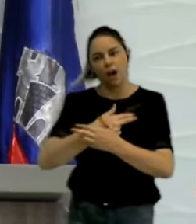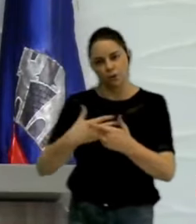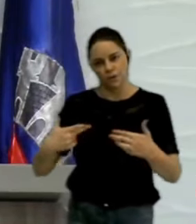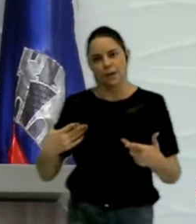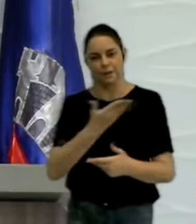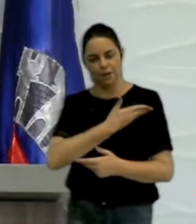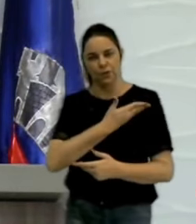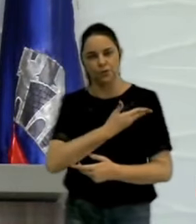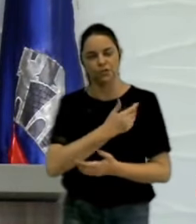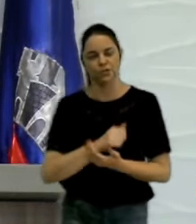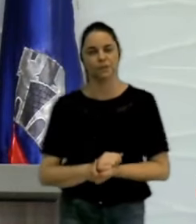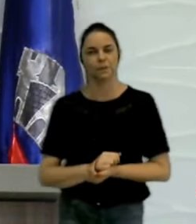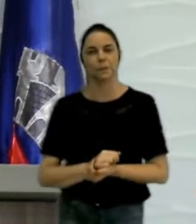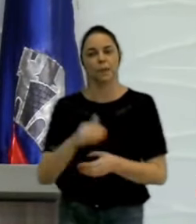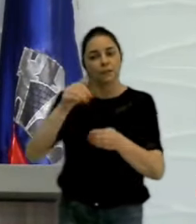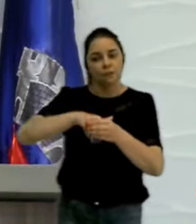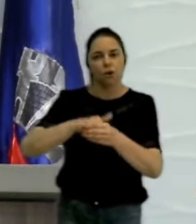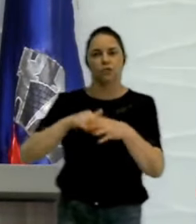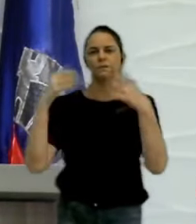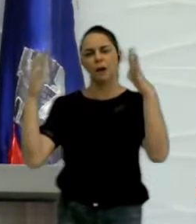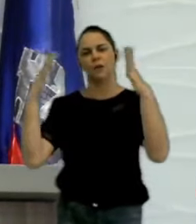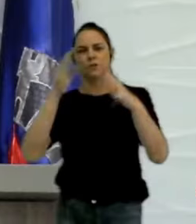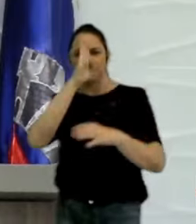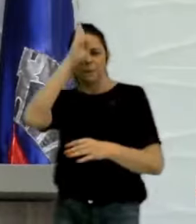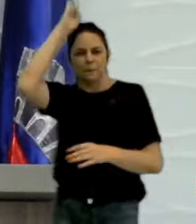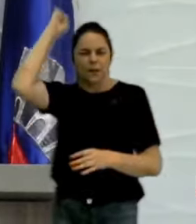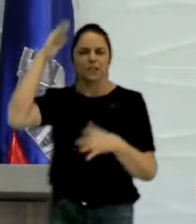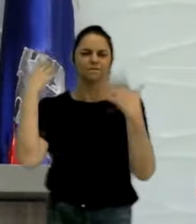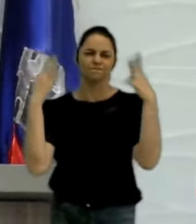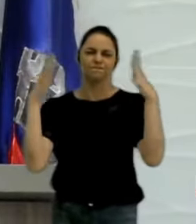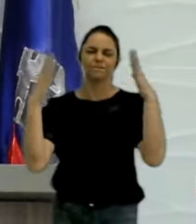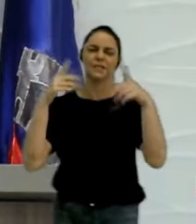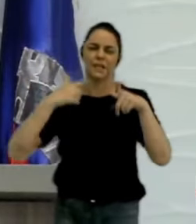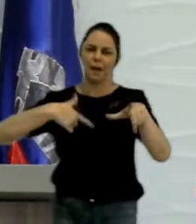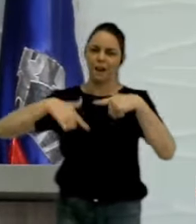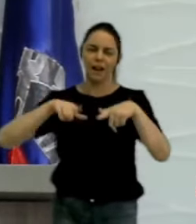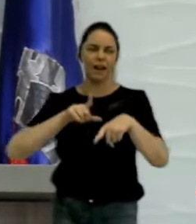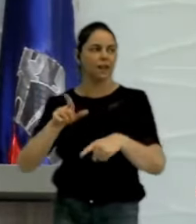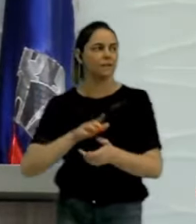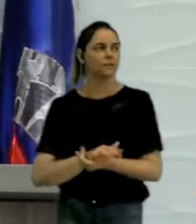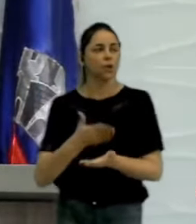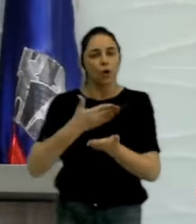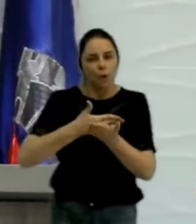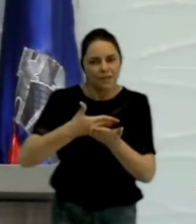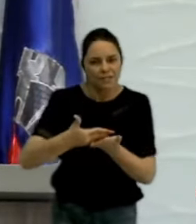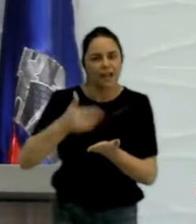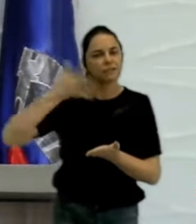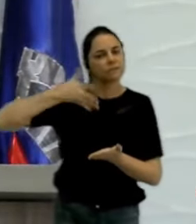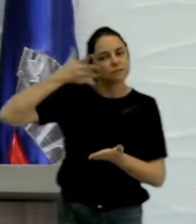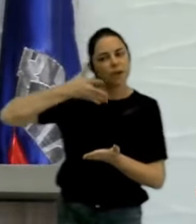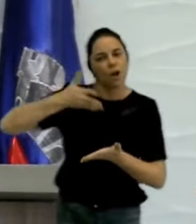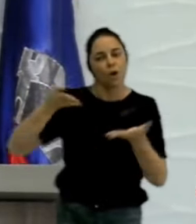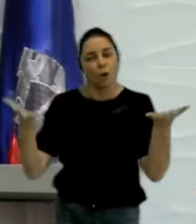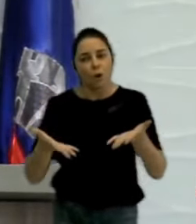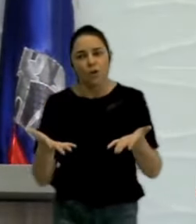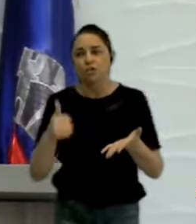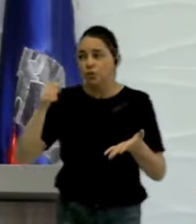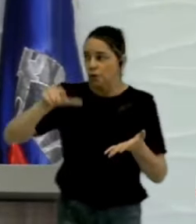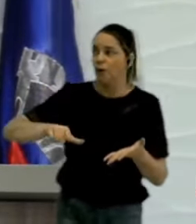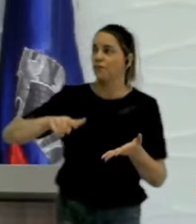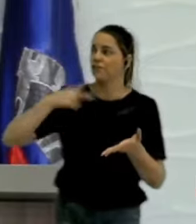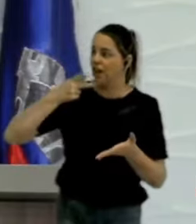voto de aplauso àqueles guerreiros que trabalham ali. Presidente, quero começar meu discurso de hoje dizendo de novo,